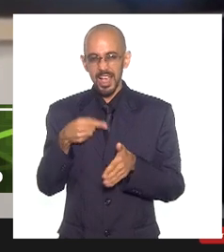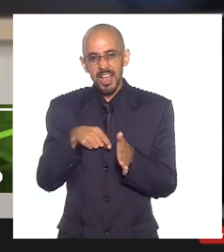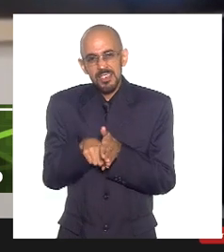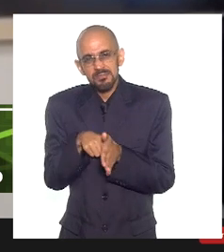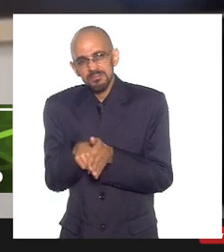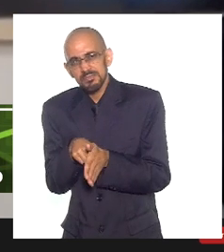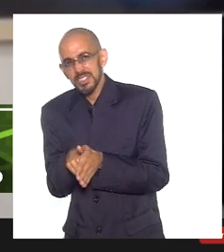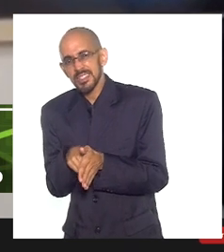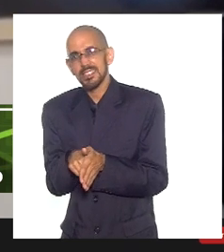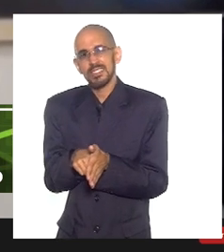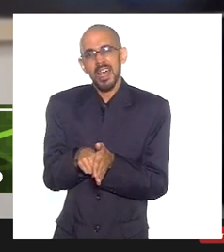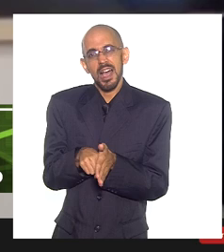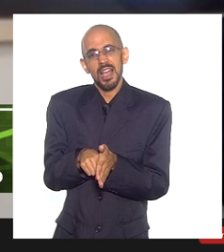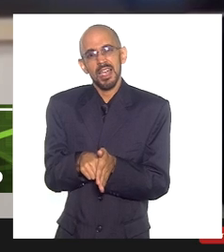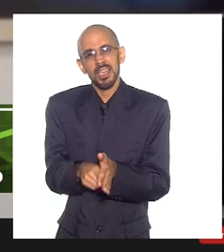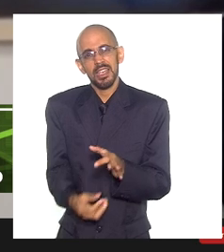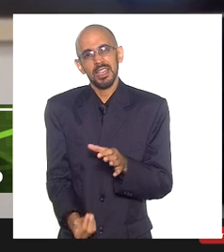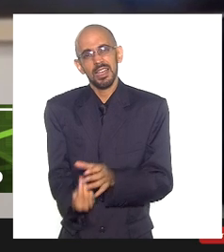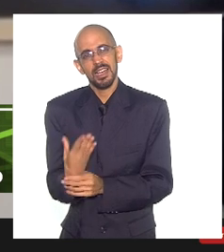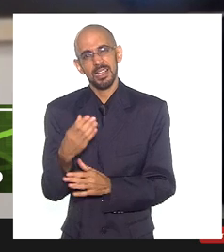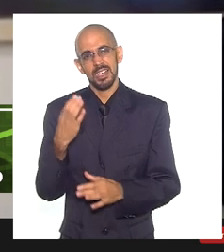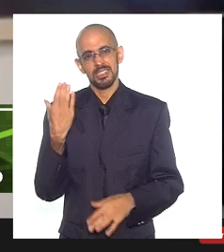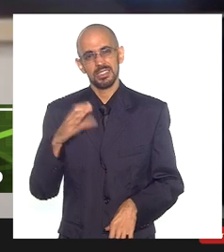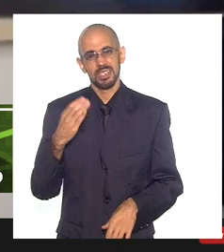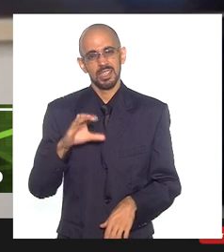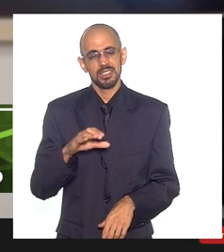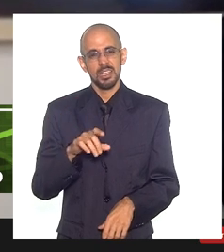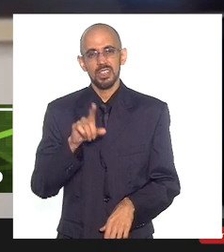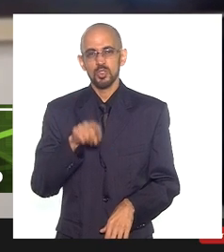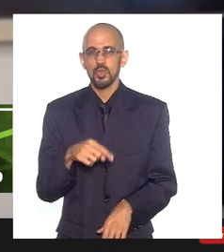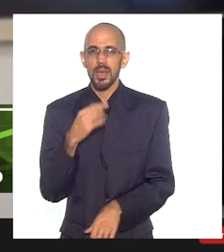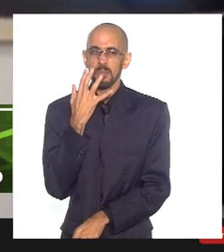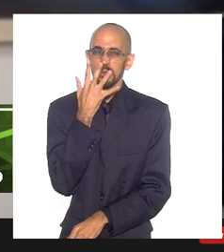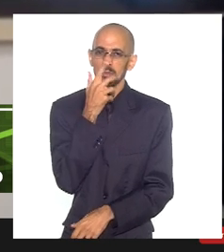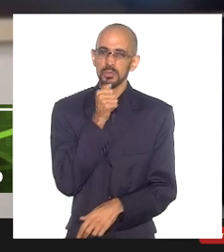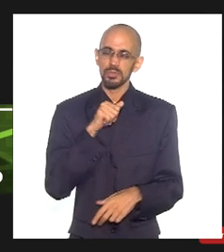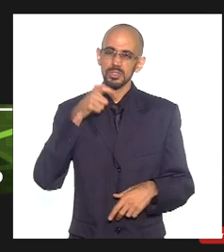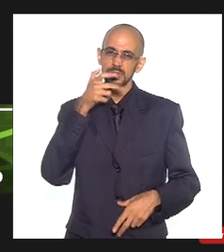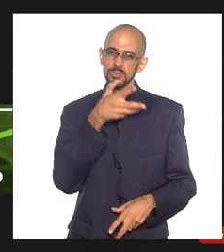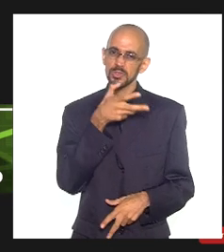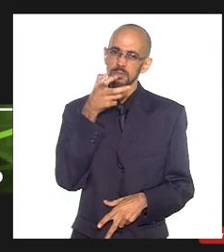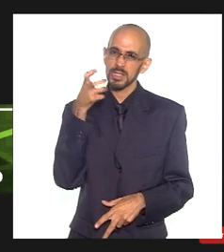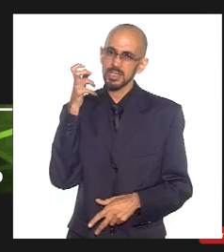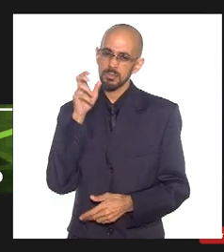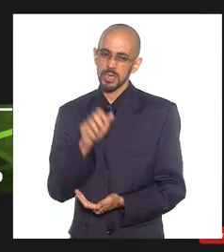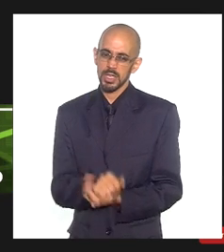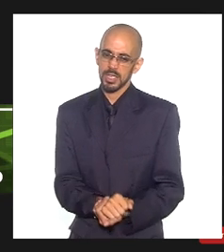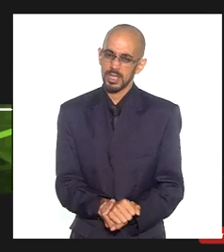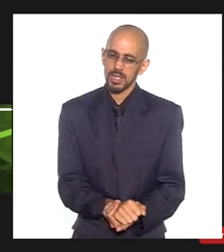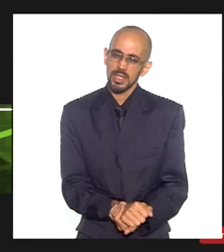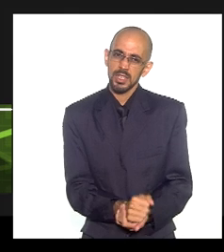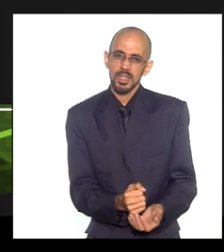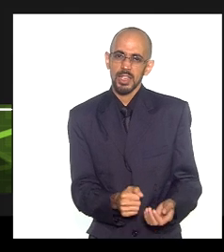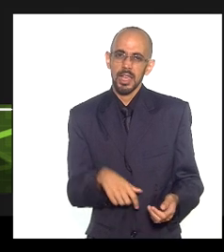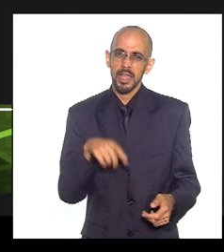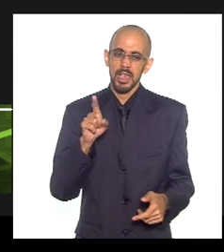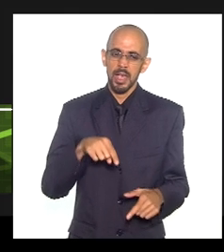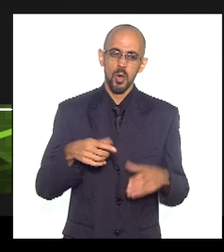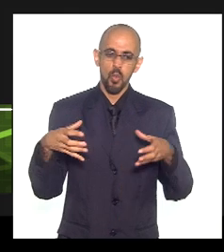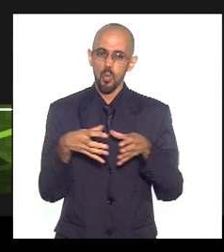original. E isso é uma coisa muito bonita de se observar no conjunto geral